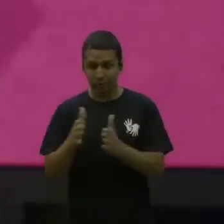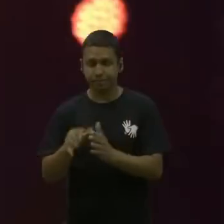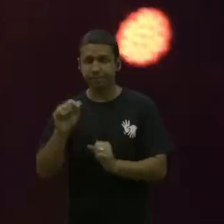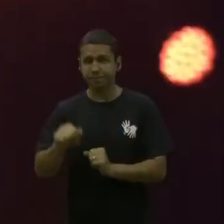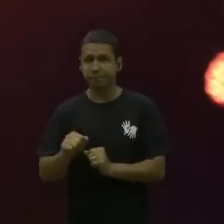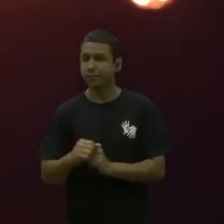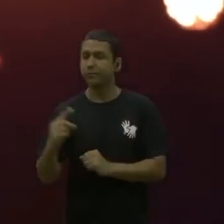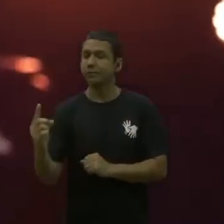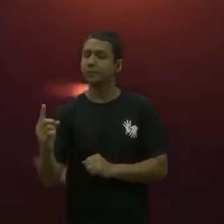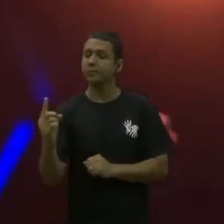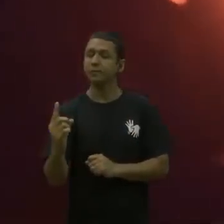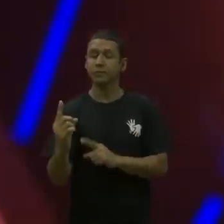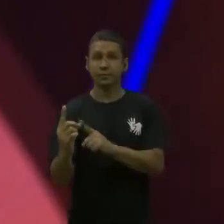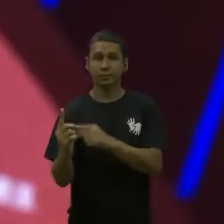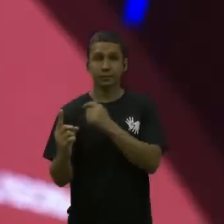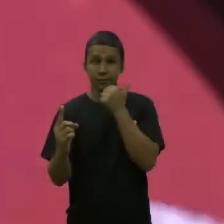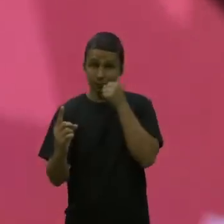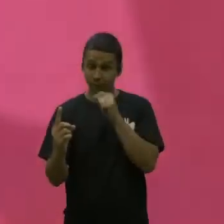Ele está aqui.